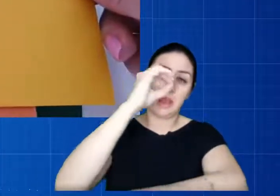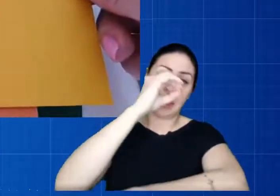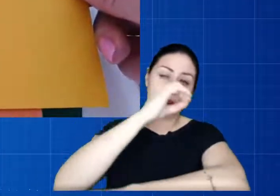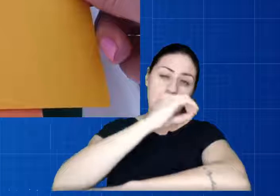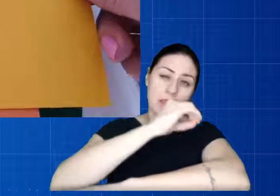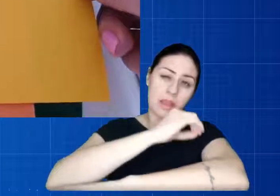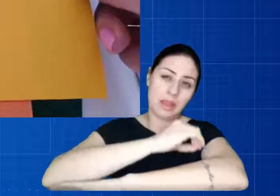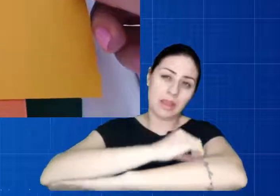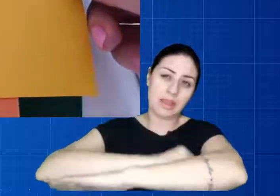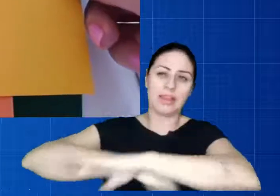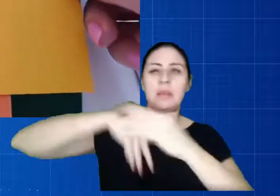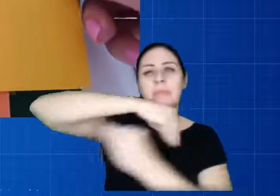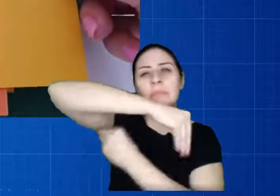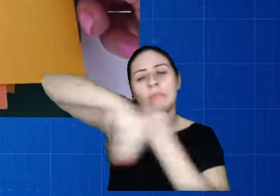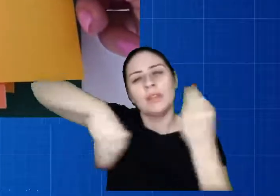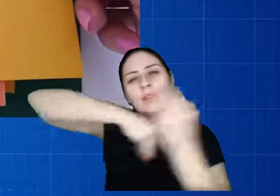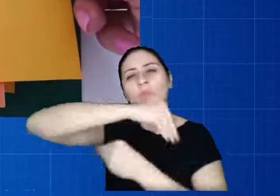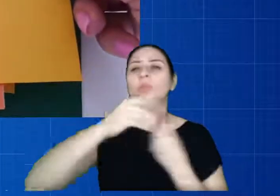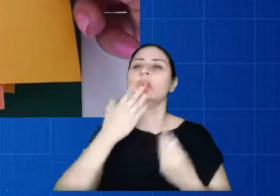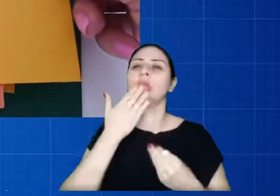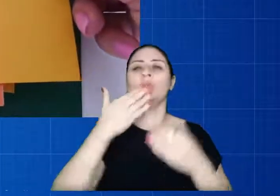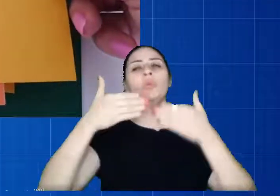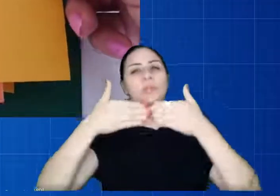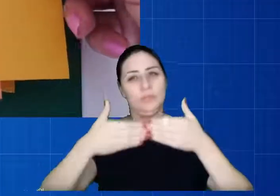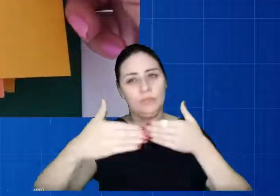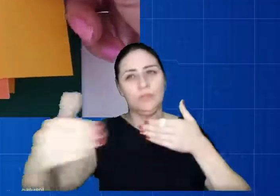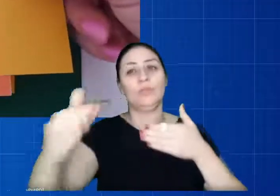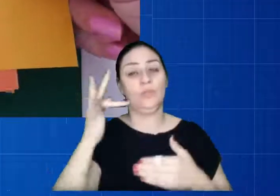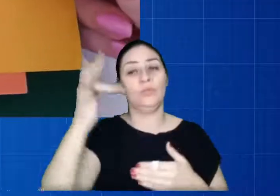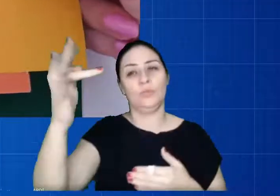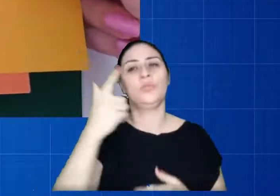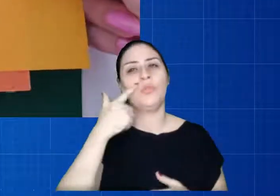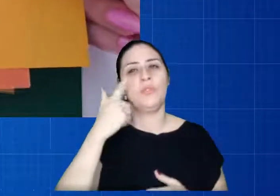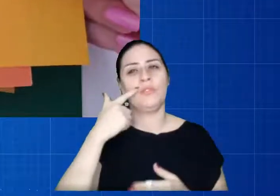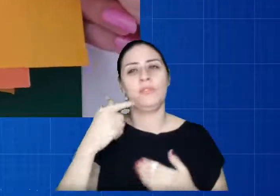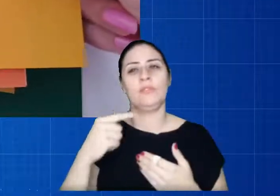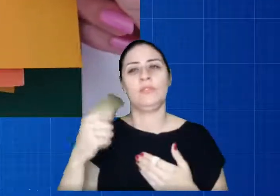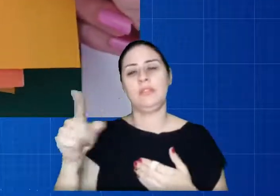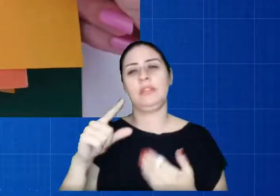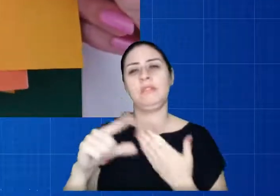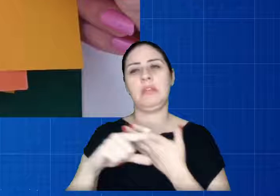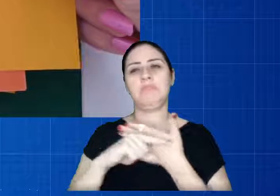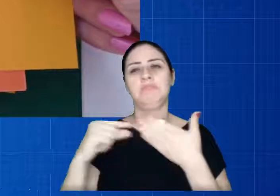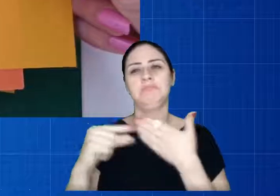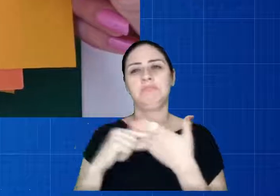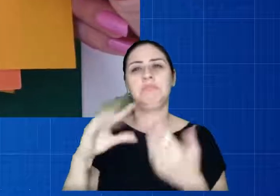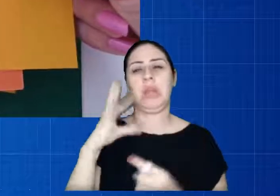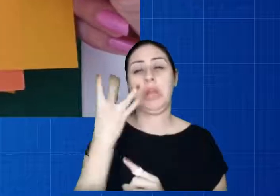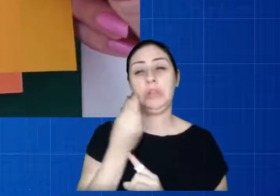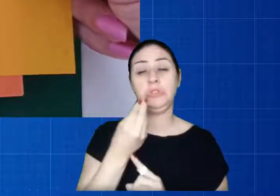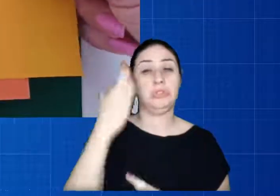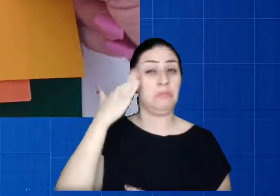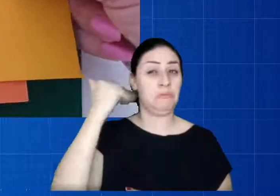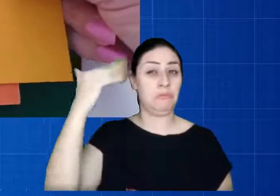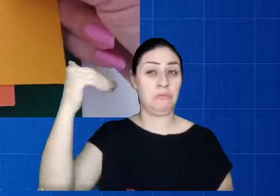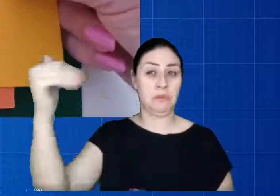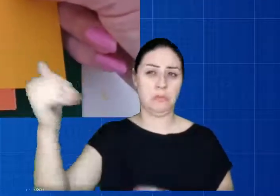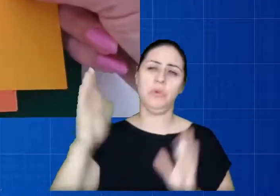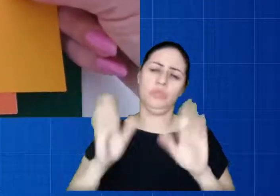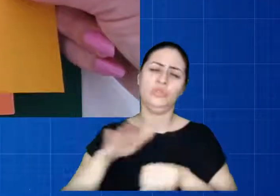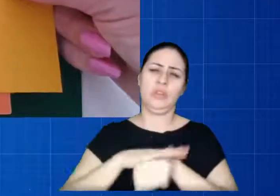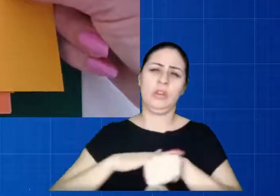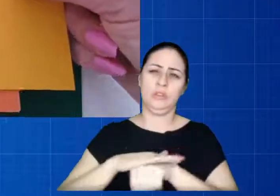misturando algumas cores, que nós veremos futuramente em alguns trabalhos de artistas renomados. Artistas famosos, como Vincent van Gogh, que